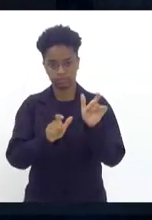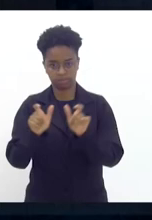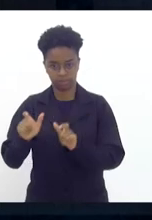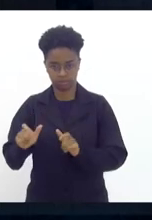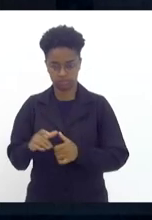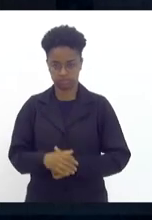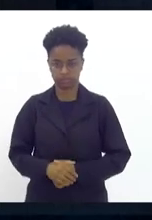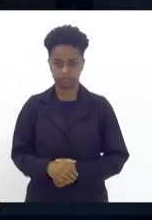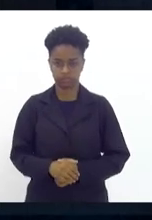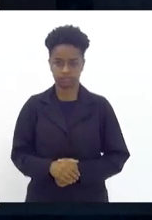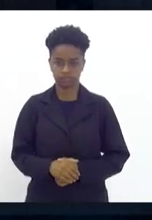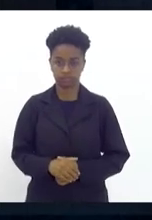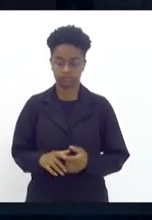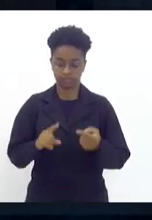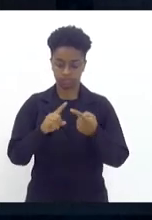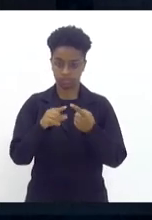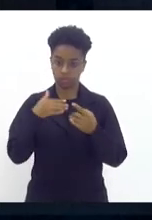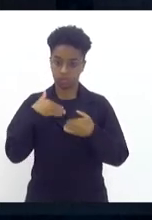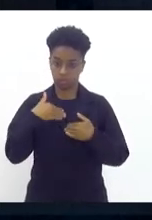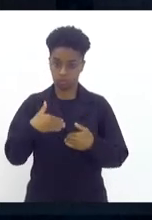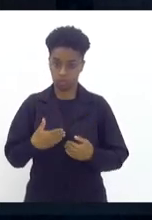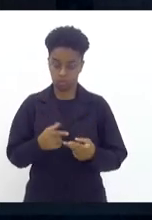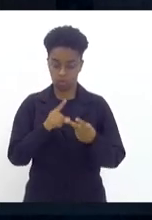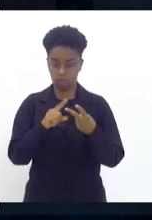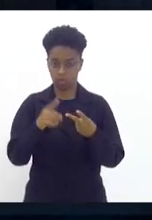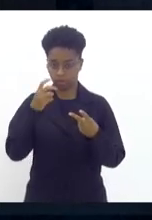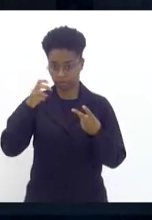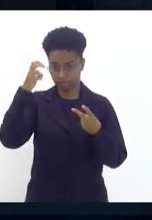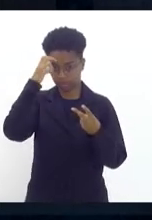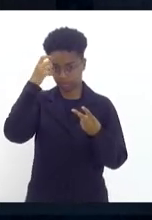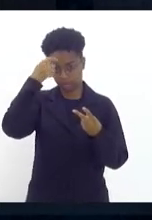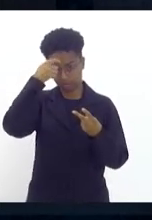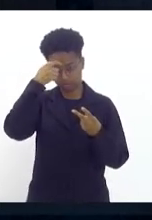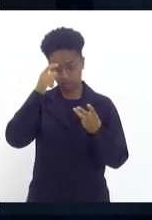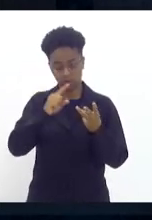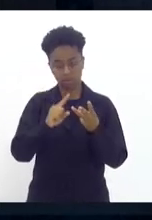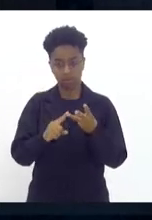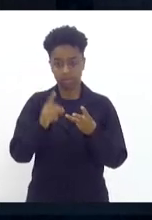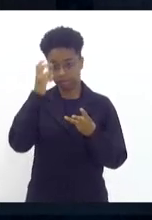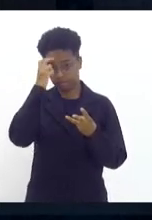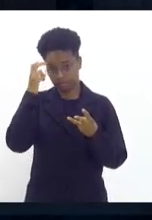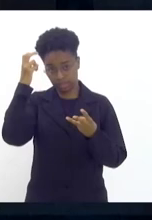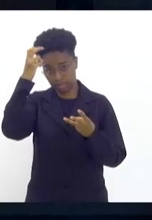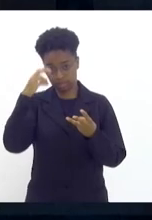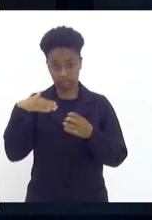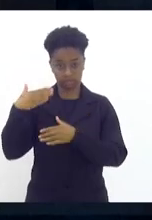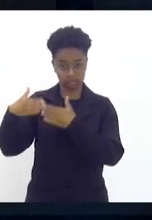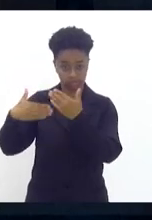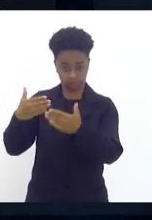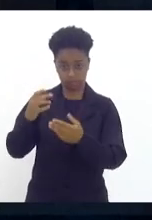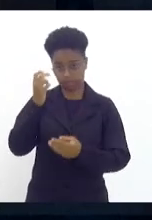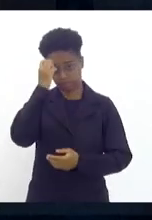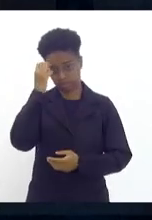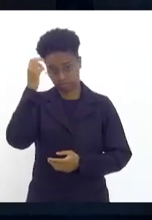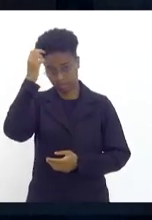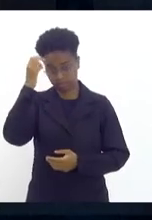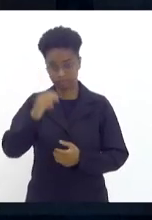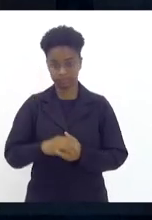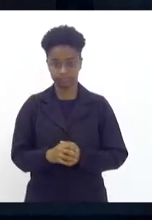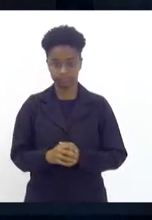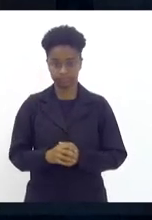da pessoa humana. Física, a parte física, a parte intelectual, a formação da sua inteligência, o desenvolvimento da sua inteligência,